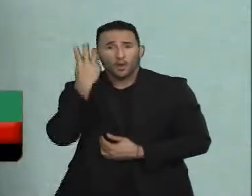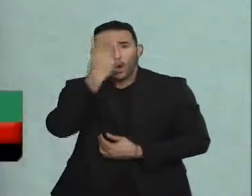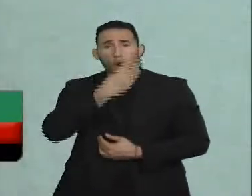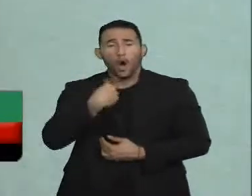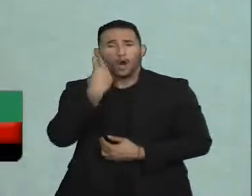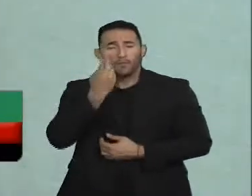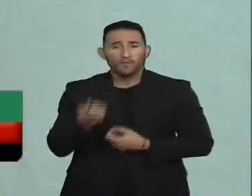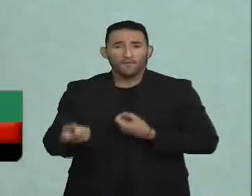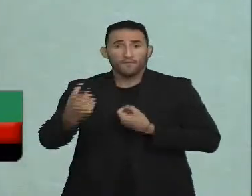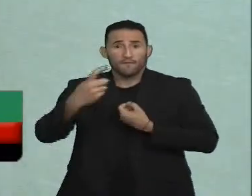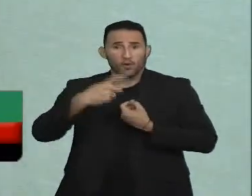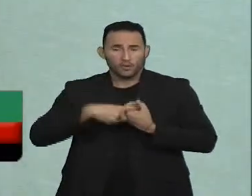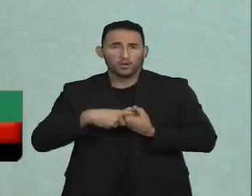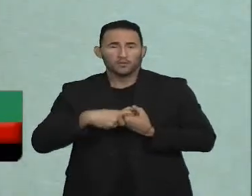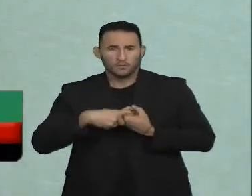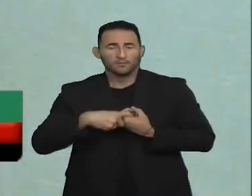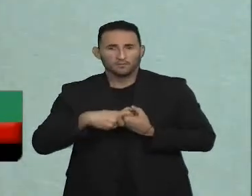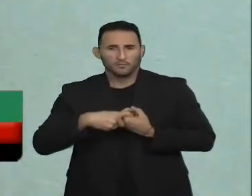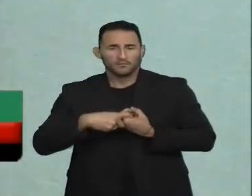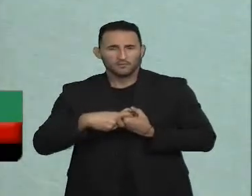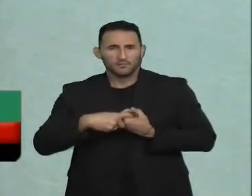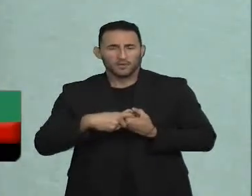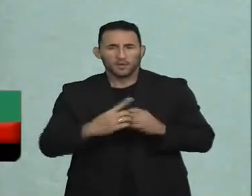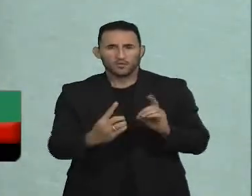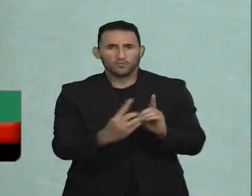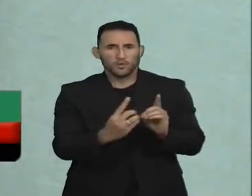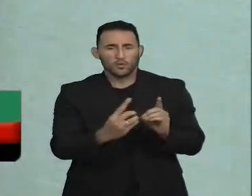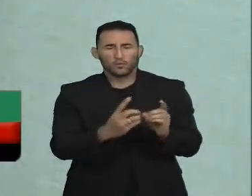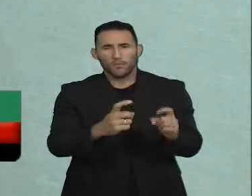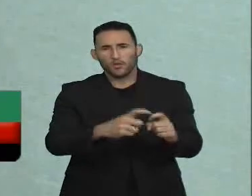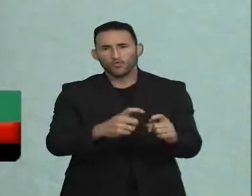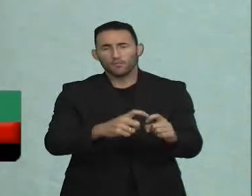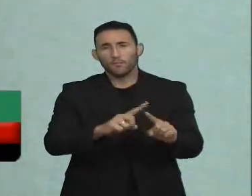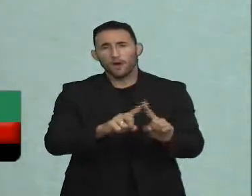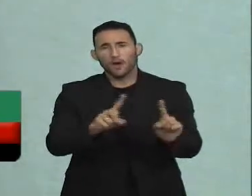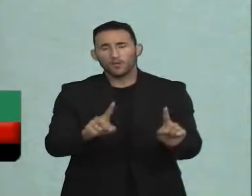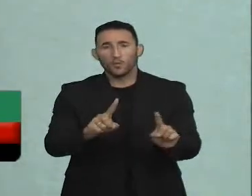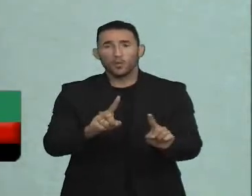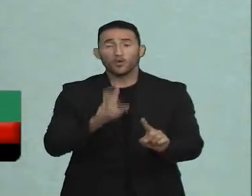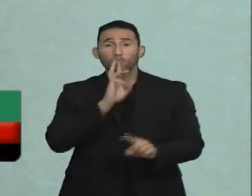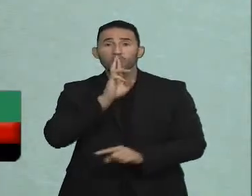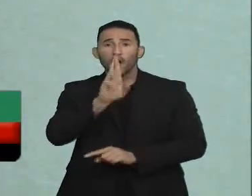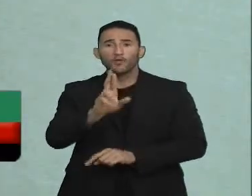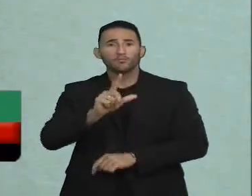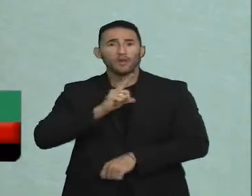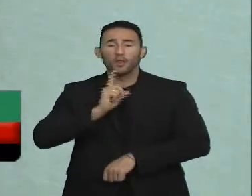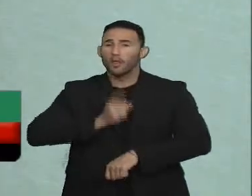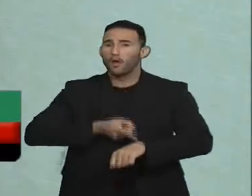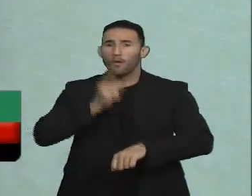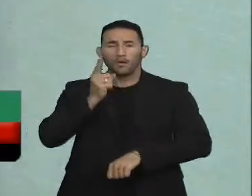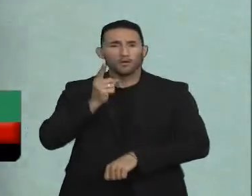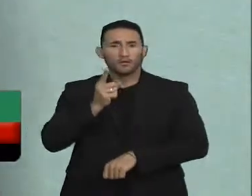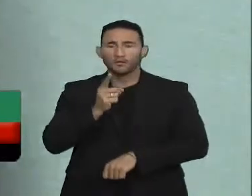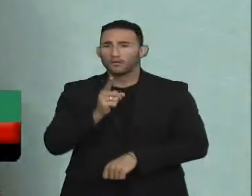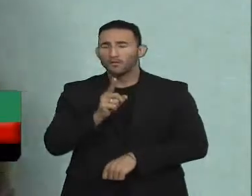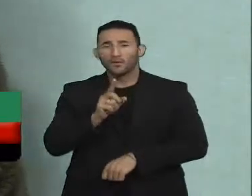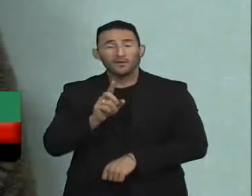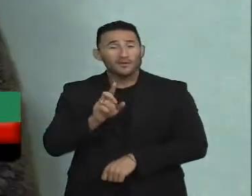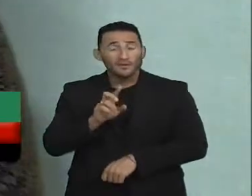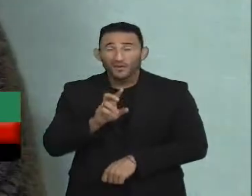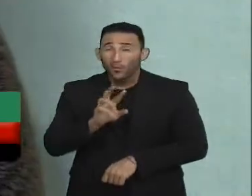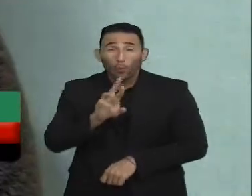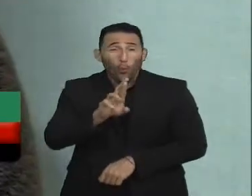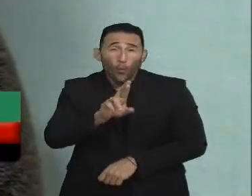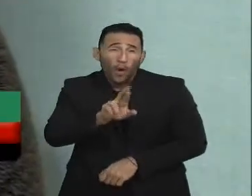você voltar para o retorno com o médico, sendo que o resultado sai na hora. E não era um problema de fluxo